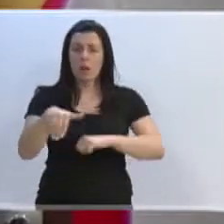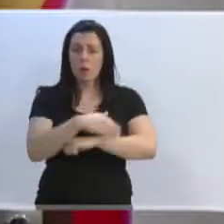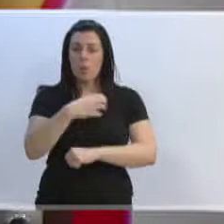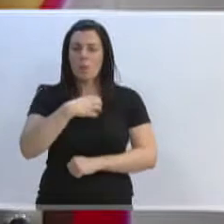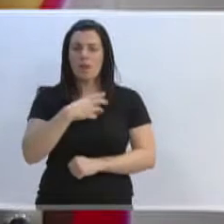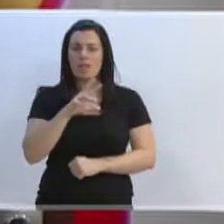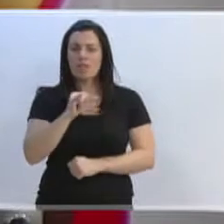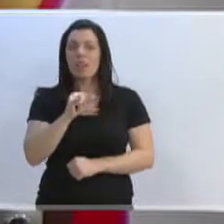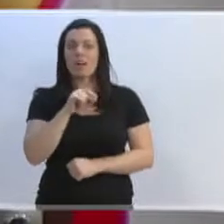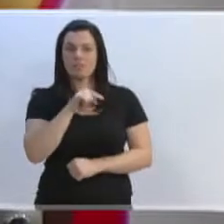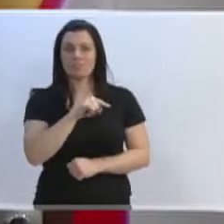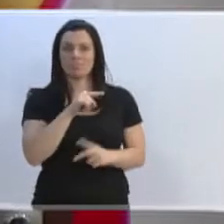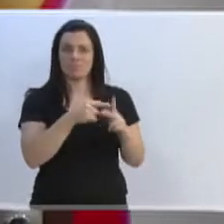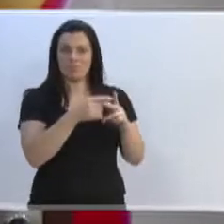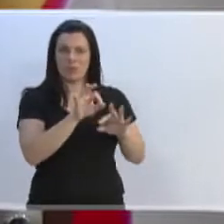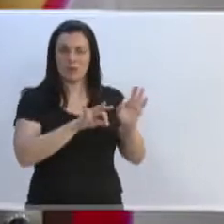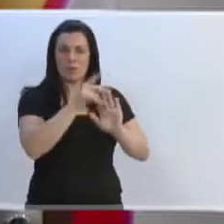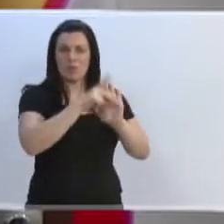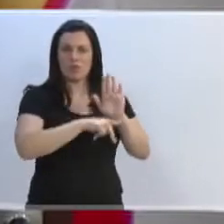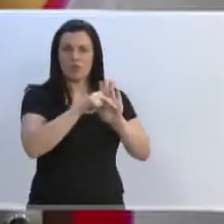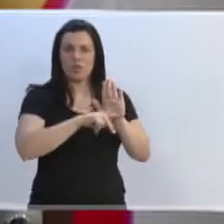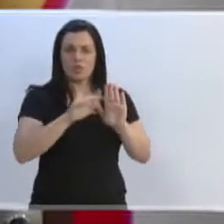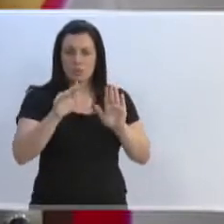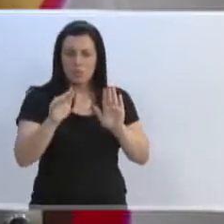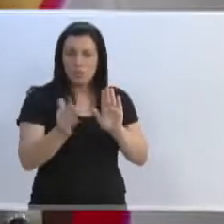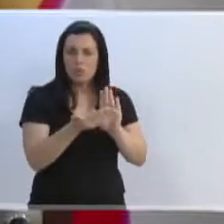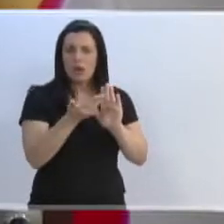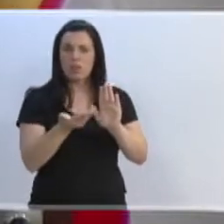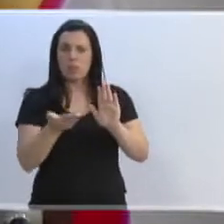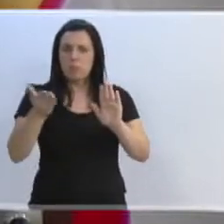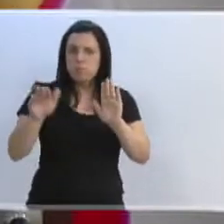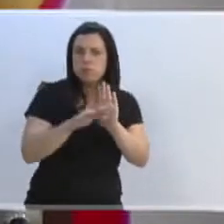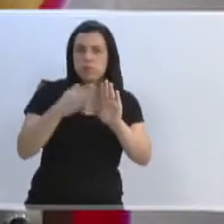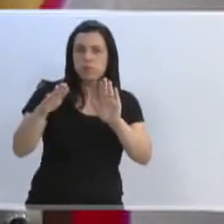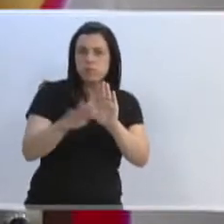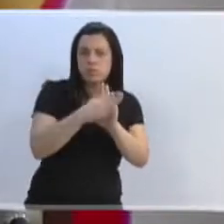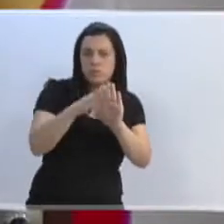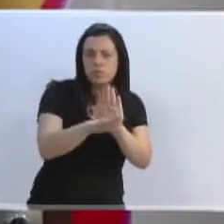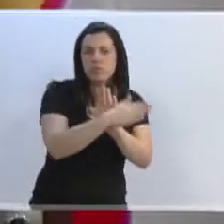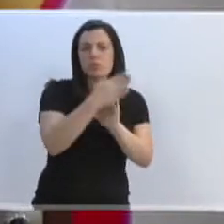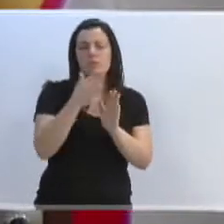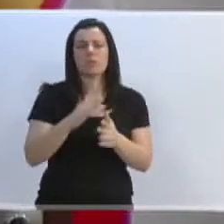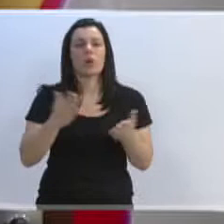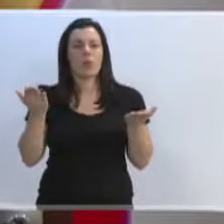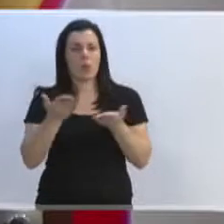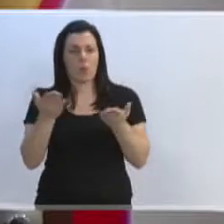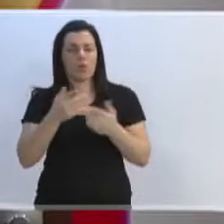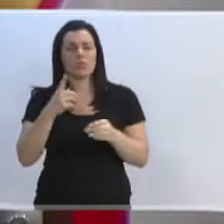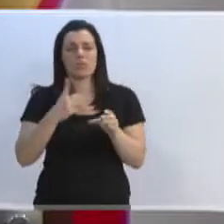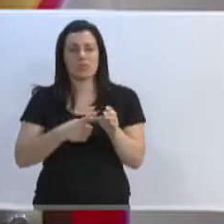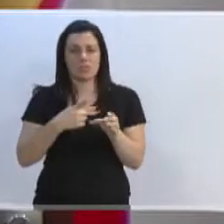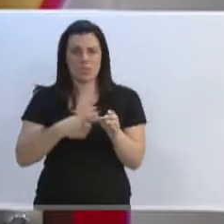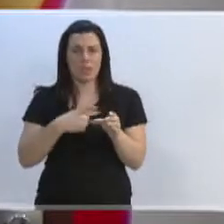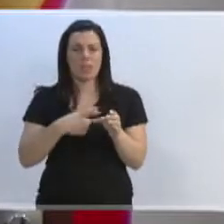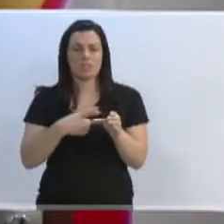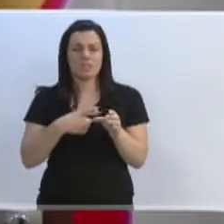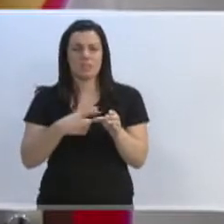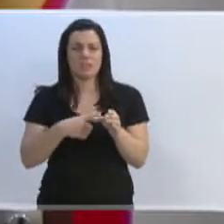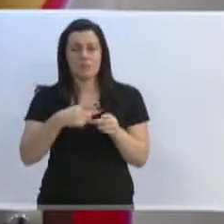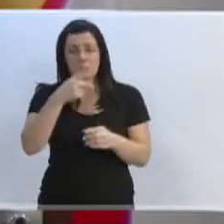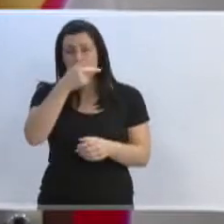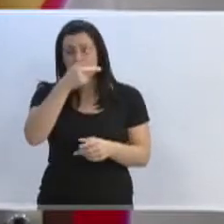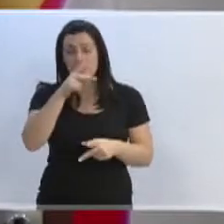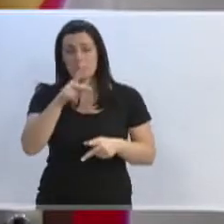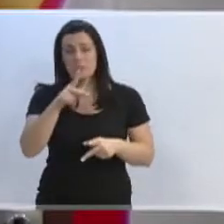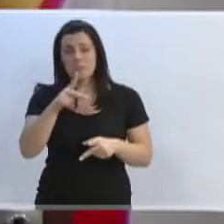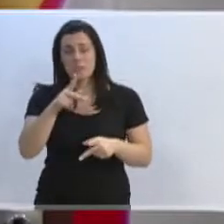contemplada no projeto Tampa Buraco. Também queria só passar uma informação que hoje em nossa cidade, o pessoal Tampa Buraco